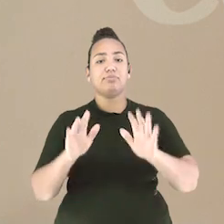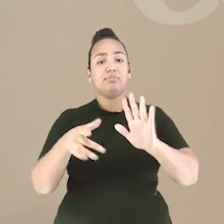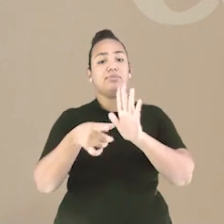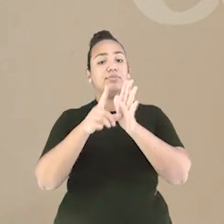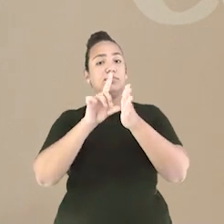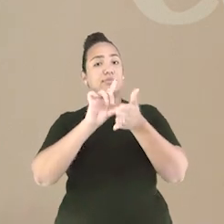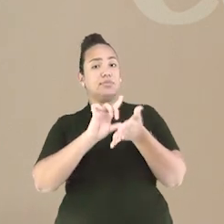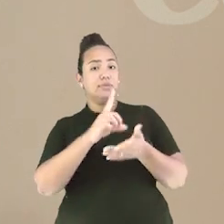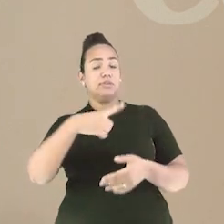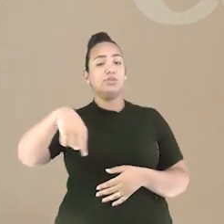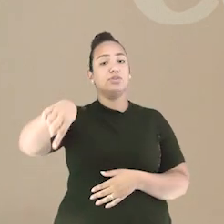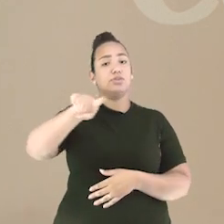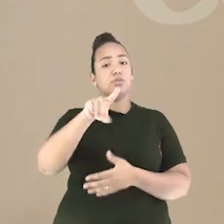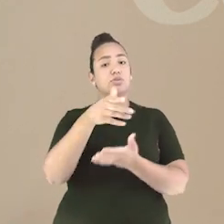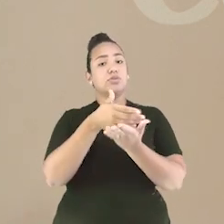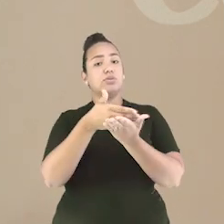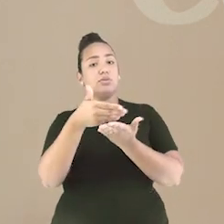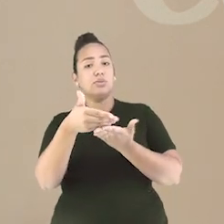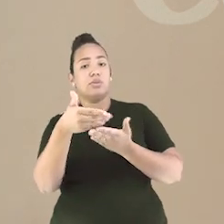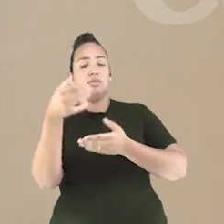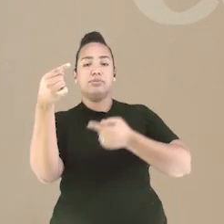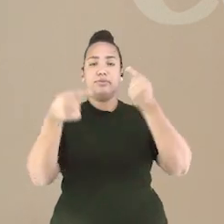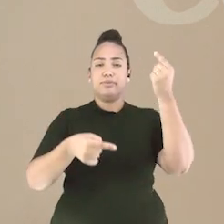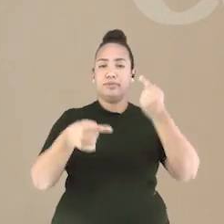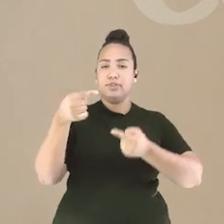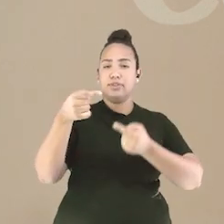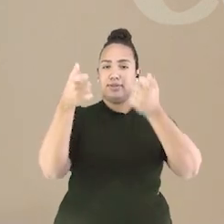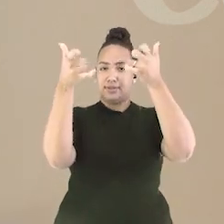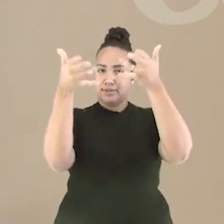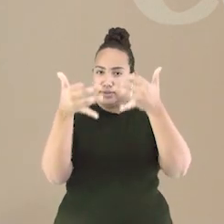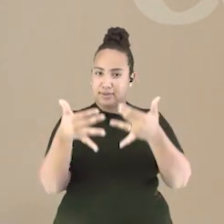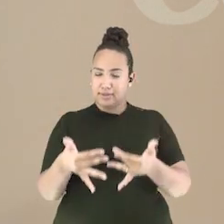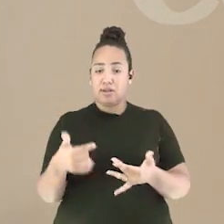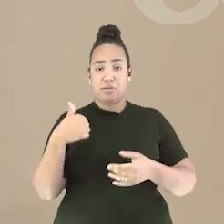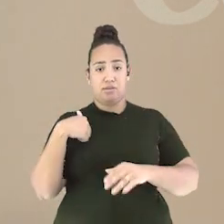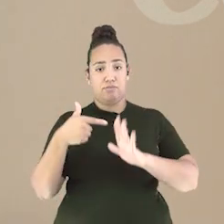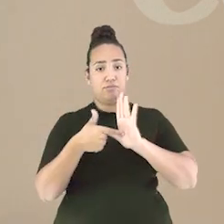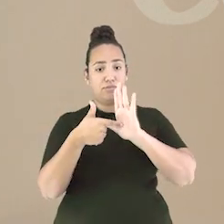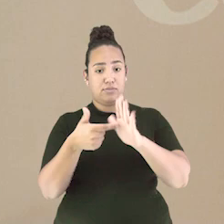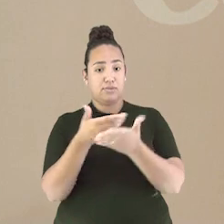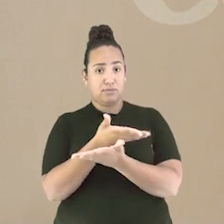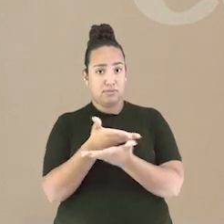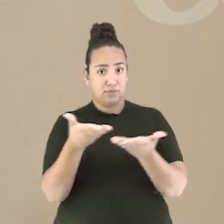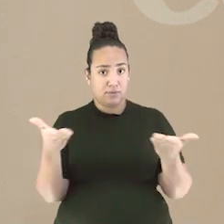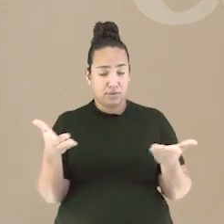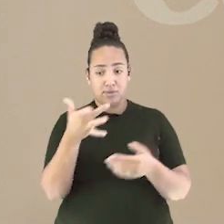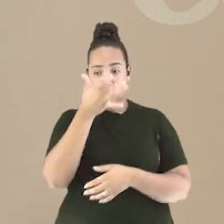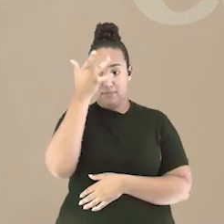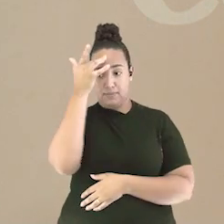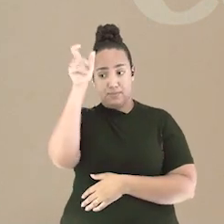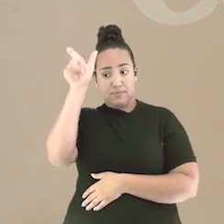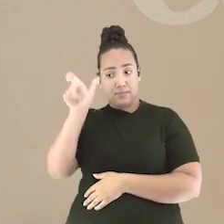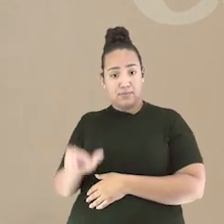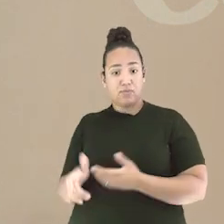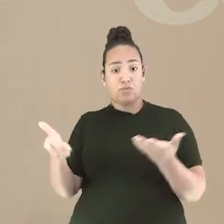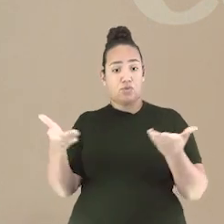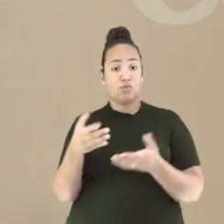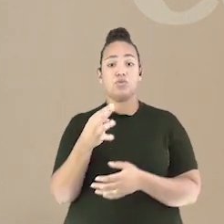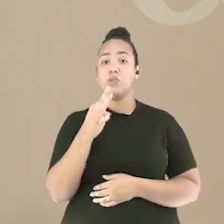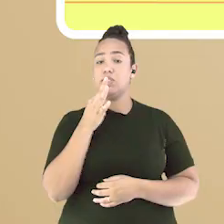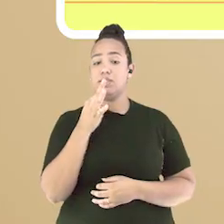Antes da gente começar a falar um pouco mais sobre a política dessa época, deixa eu apresentar para vocês os personagens que veremos